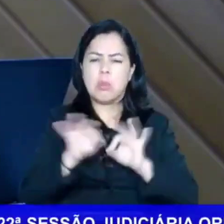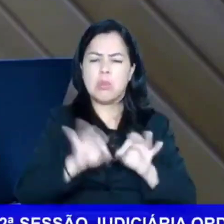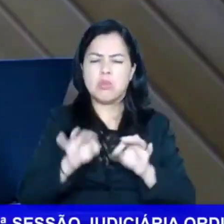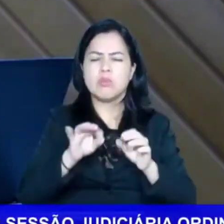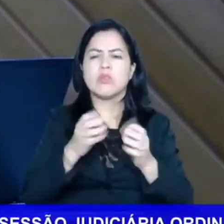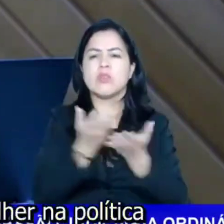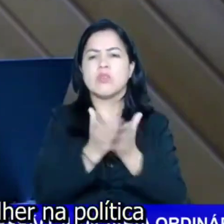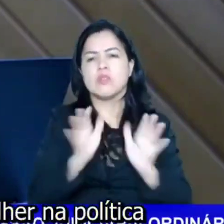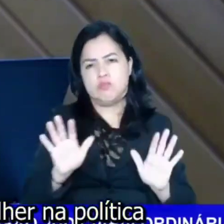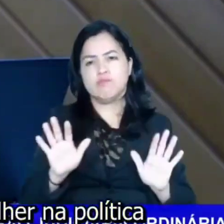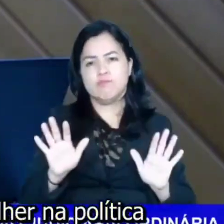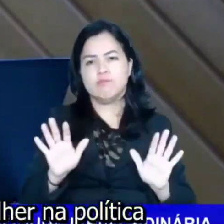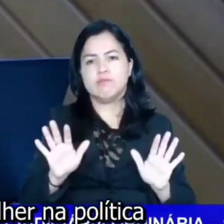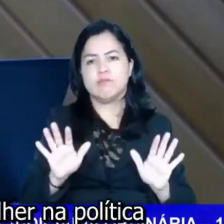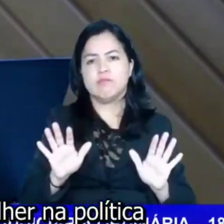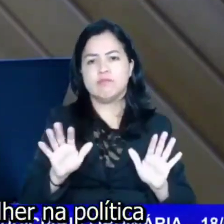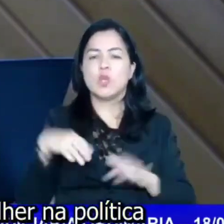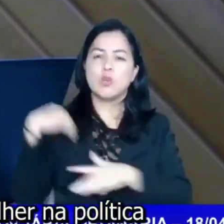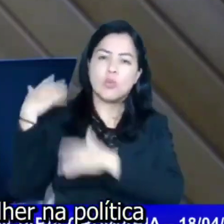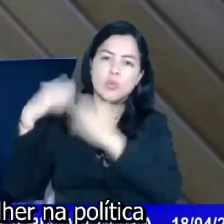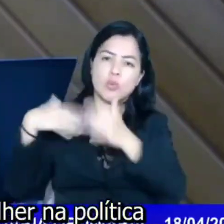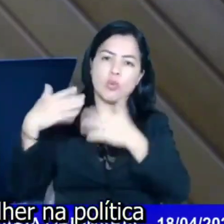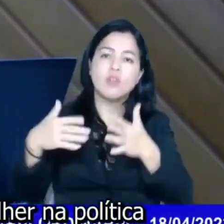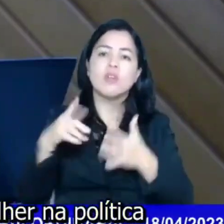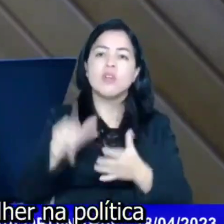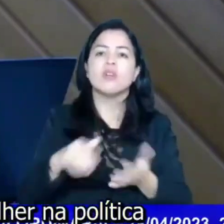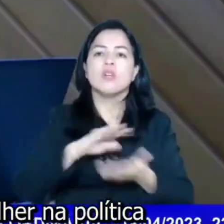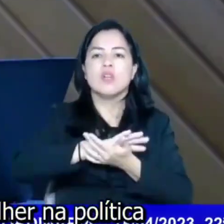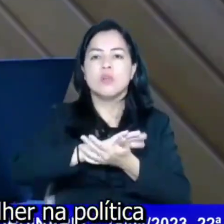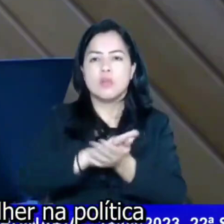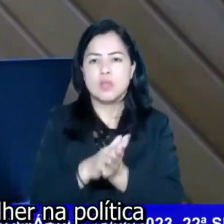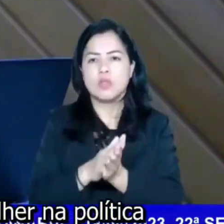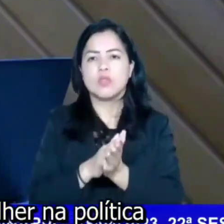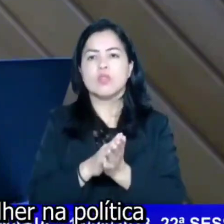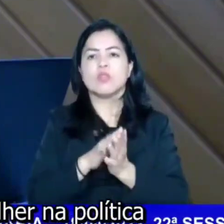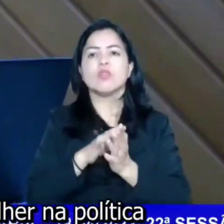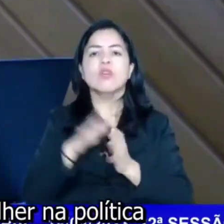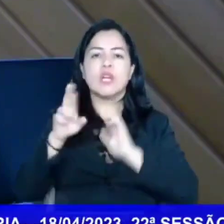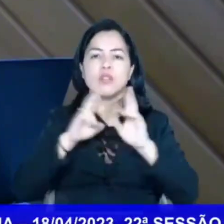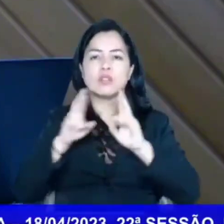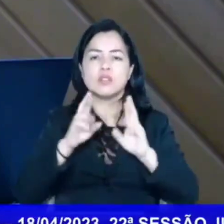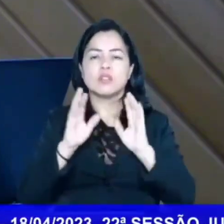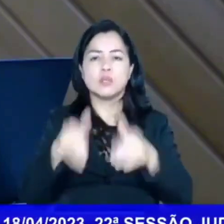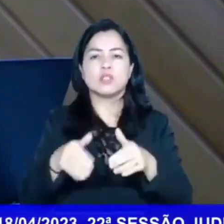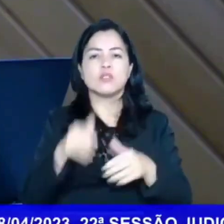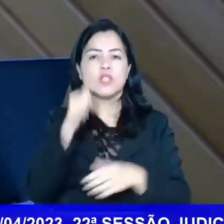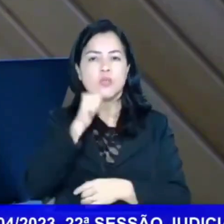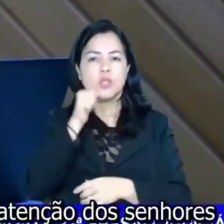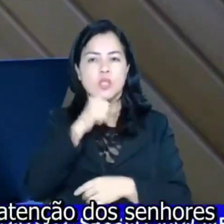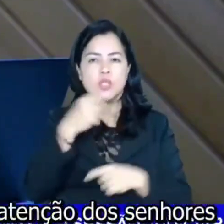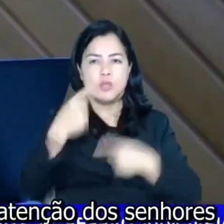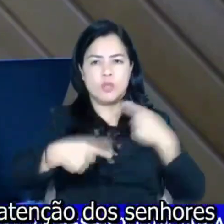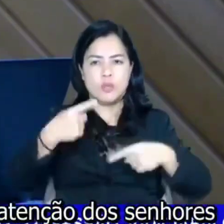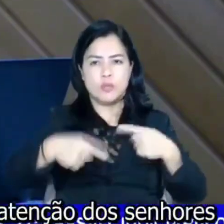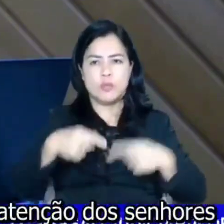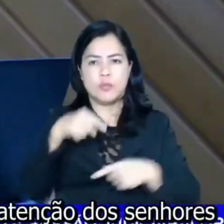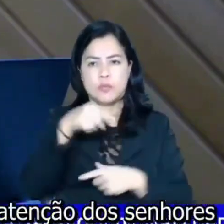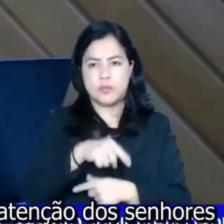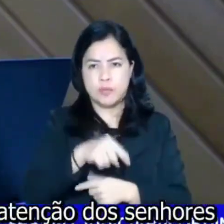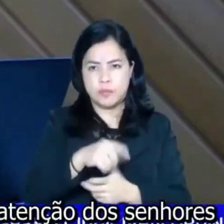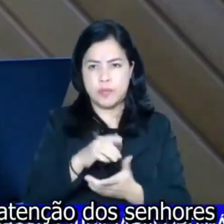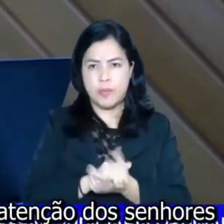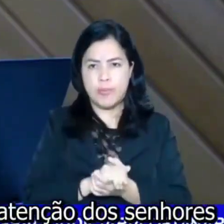história é o preconceito relacionado à participação da mulher na política. Então,